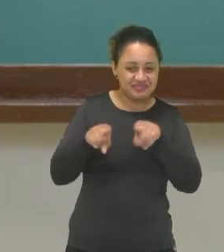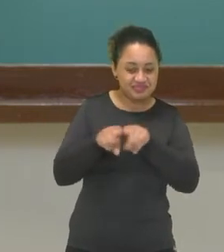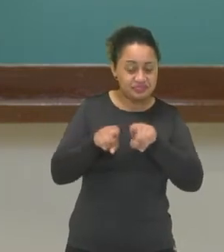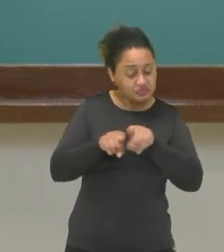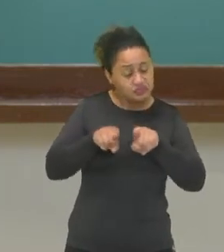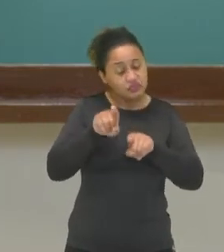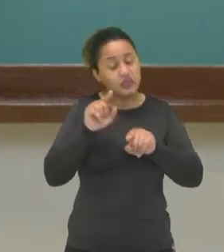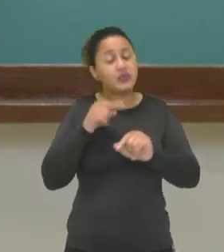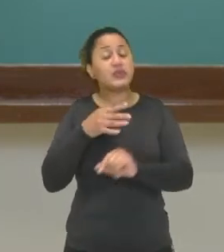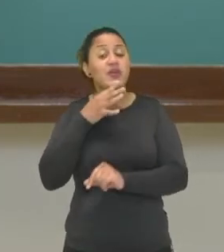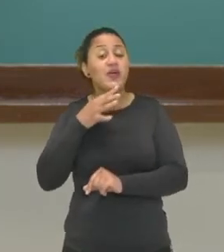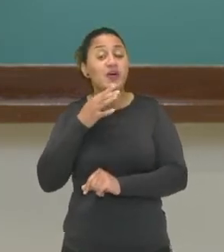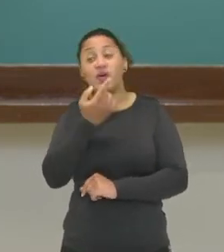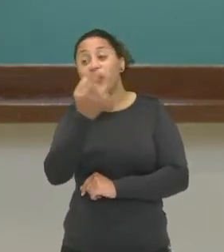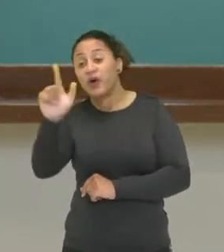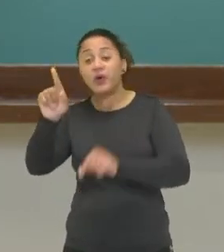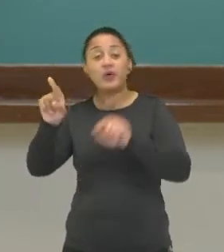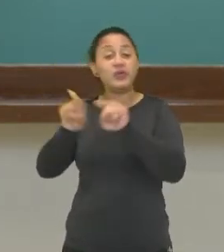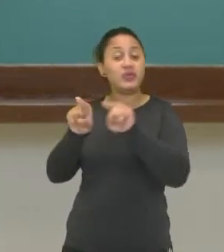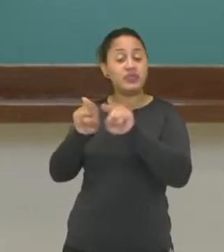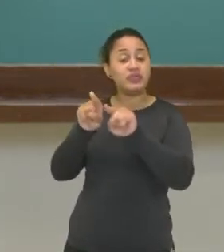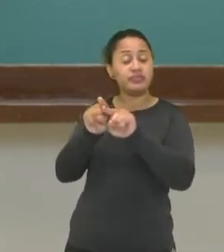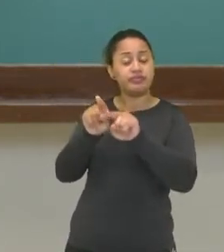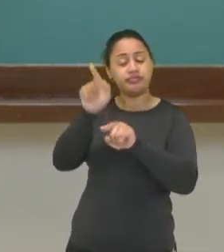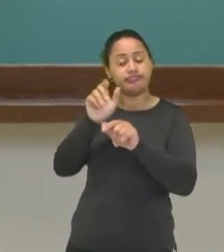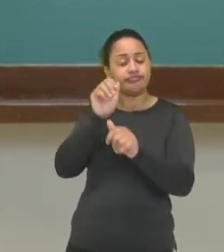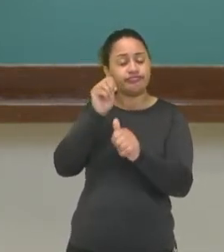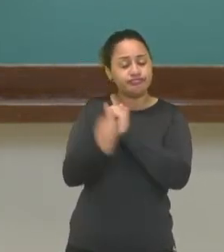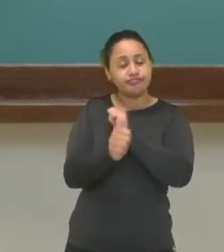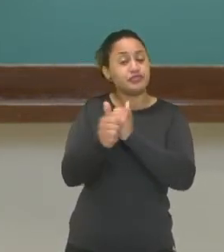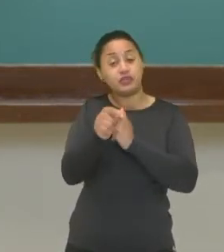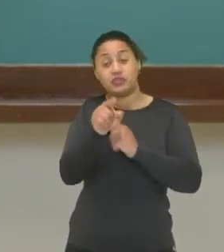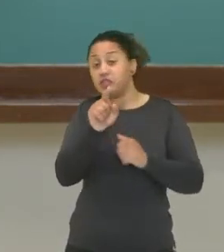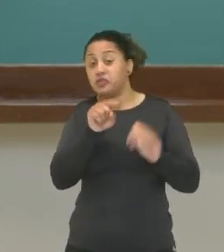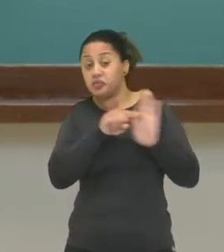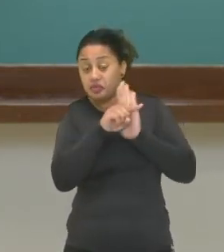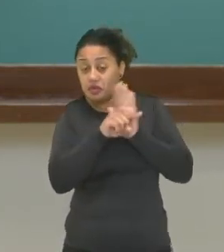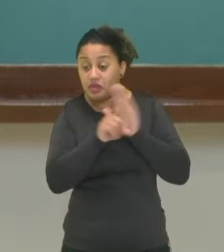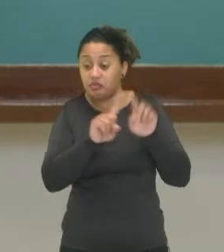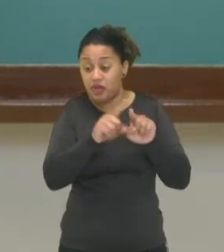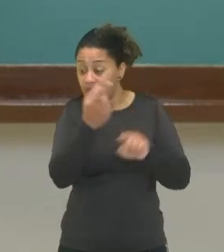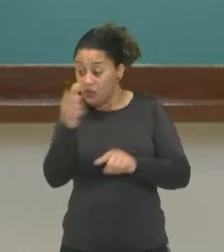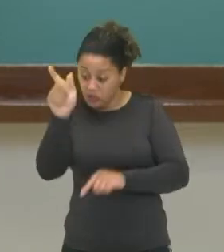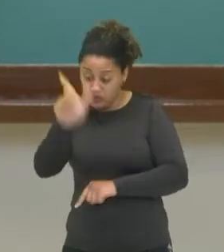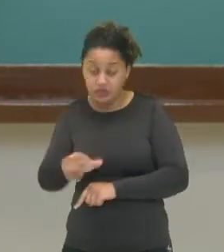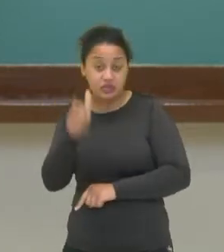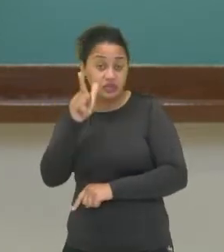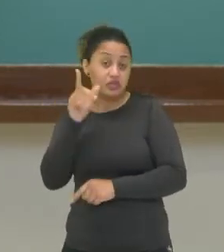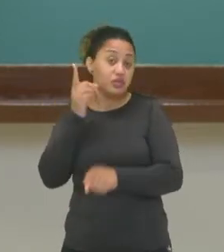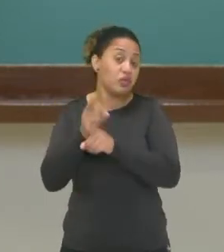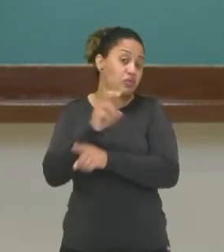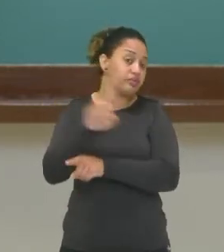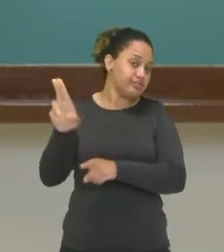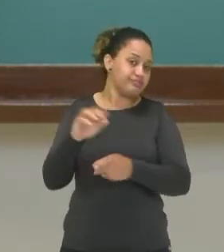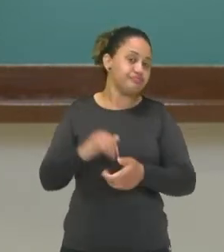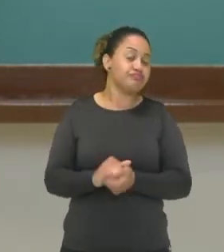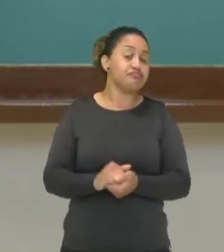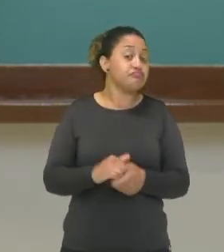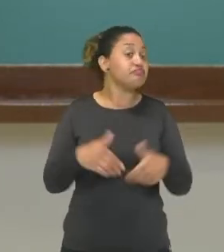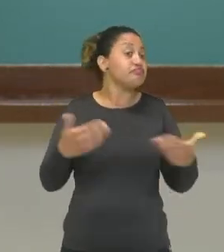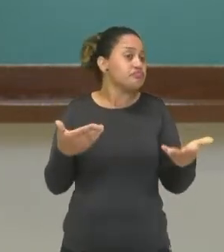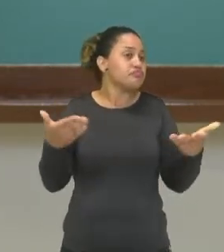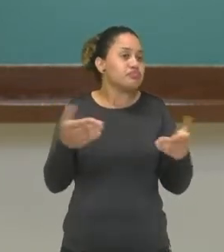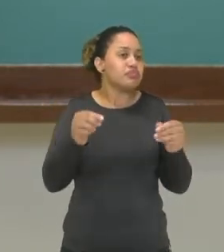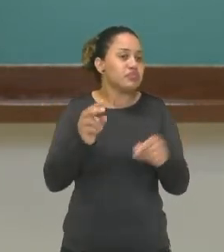você vai conhecer ainda outros atletas que você não pesquisou, mas que algum colega seu pesquisou. Aqui a